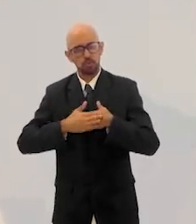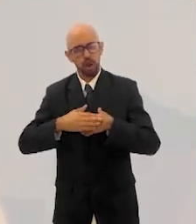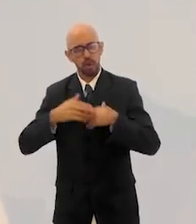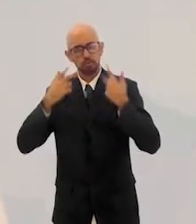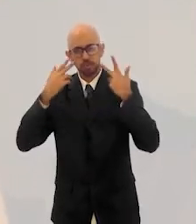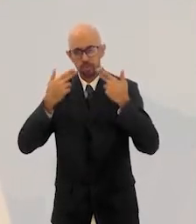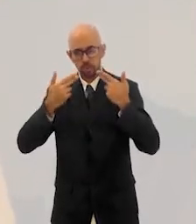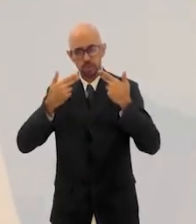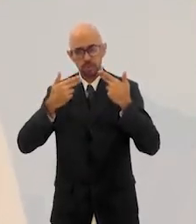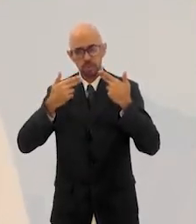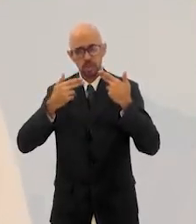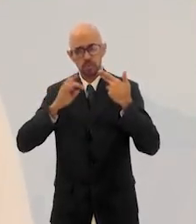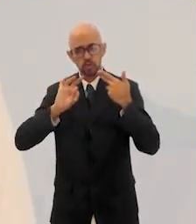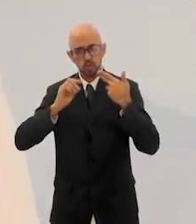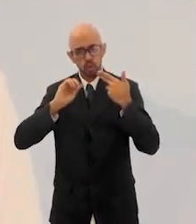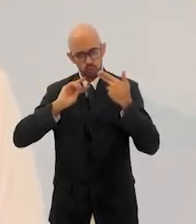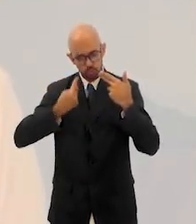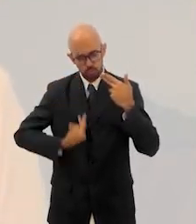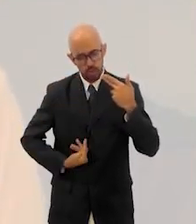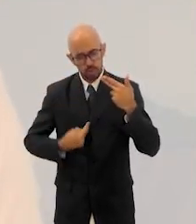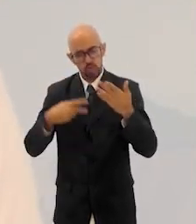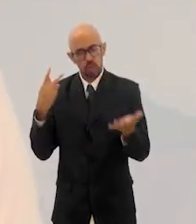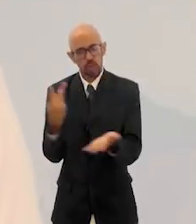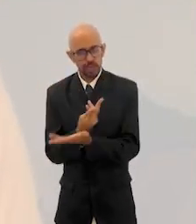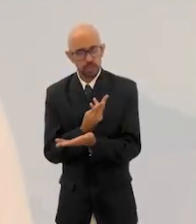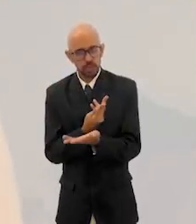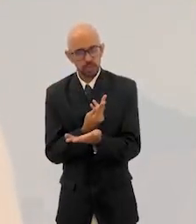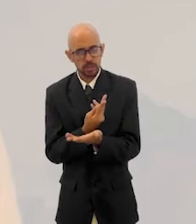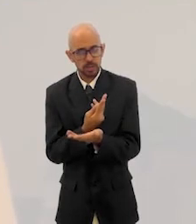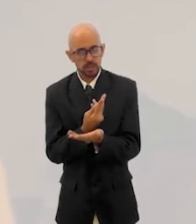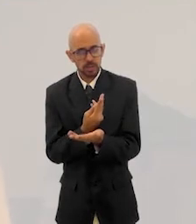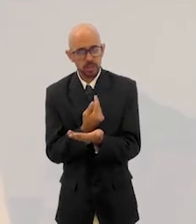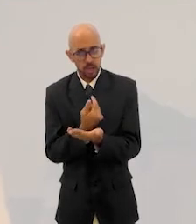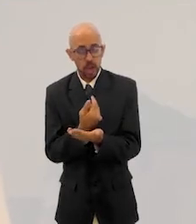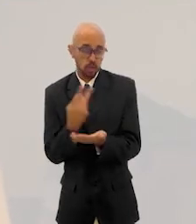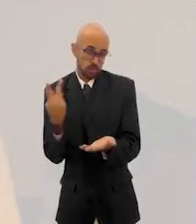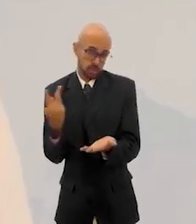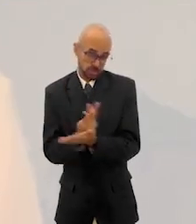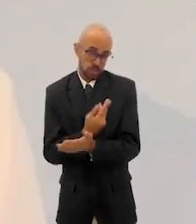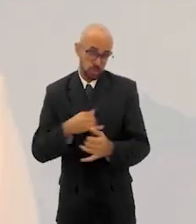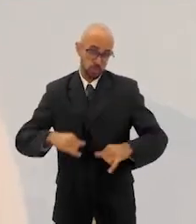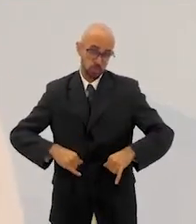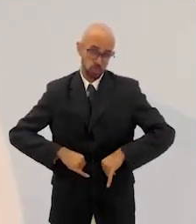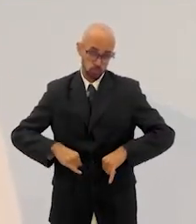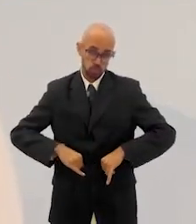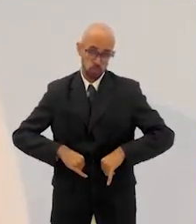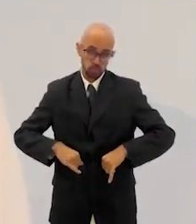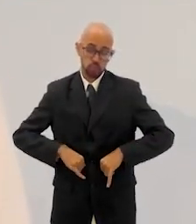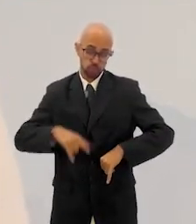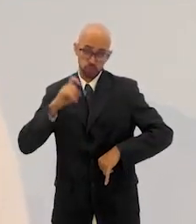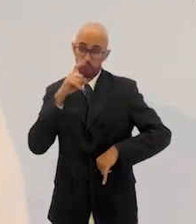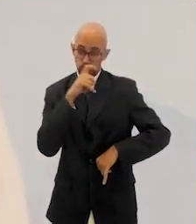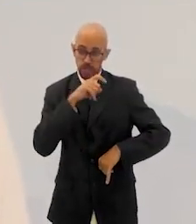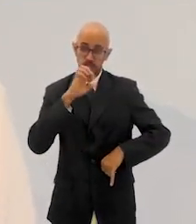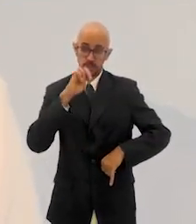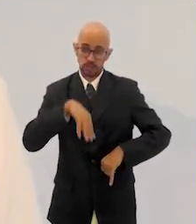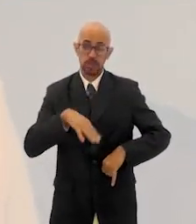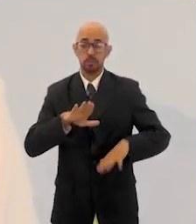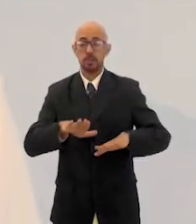sim, as condições corretas, isso sempre acontece. Vi muito isso, passei algumas dificuldades, e nesse momento de dificuldades, justamente